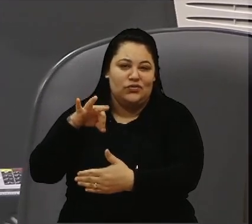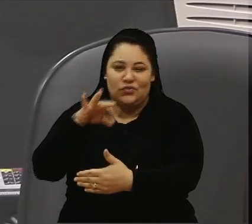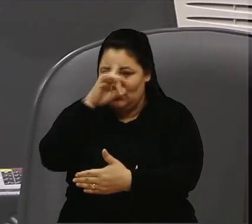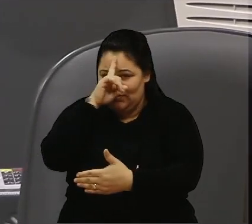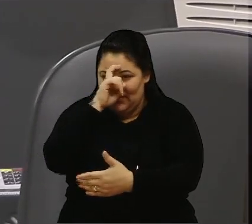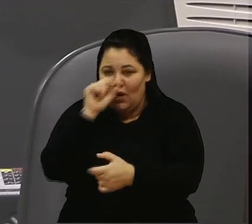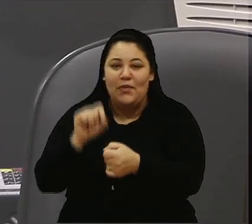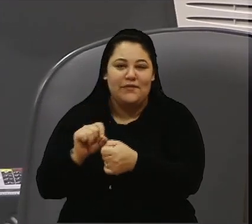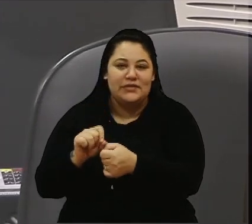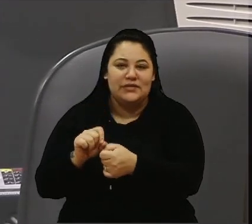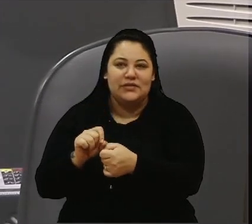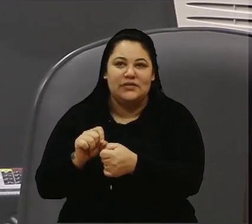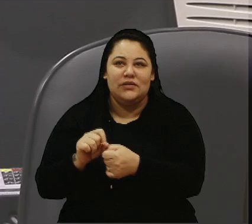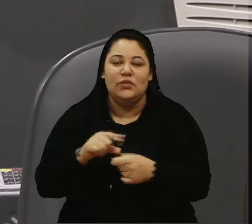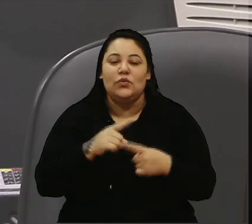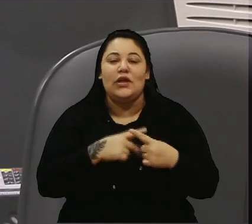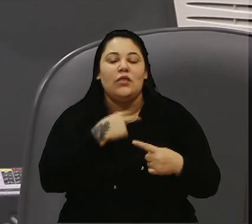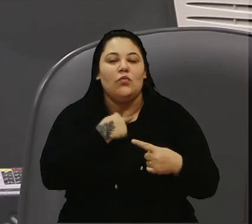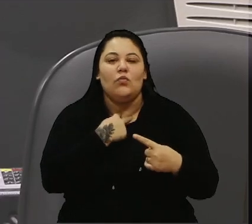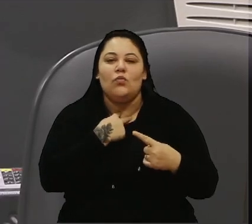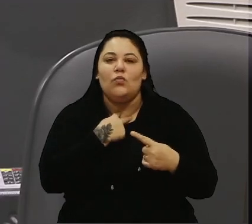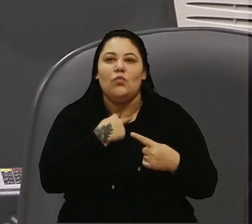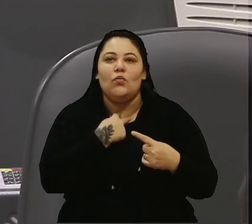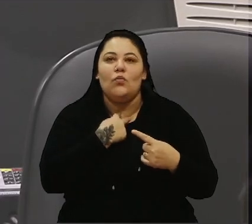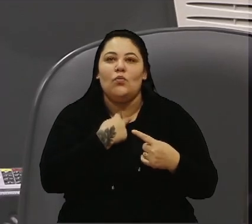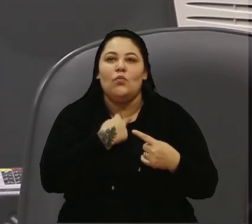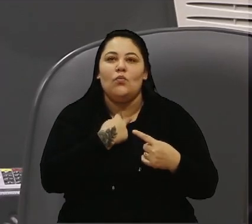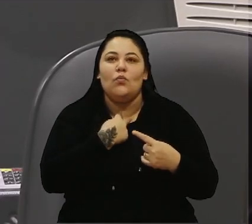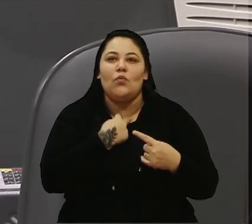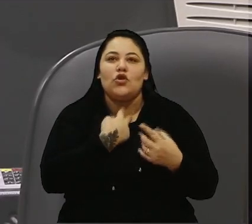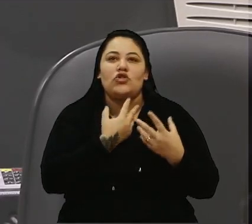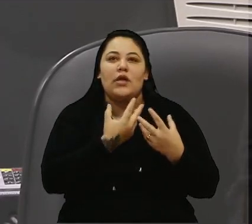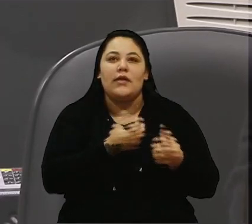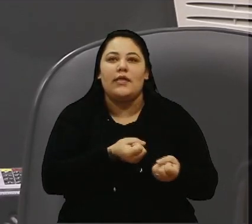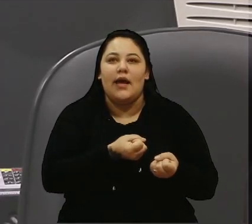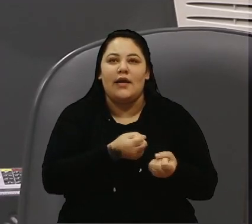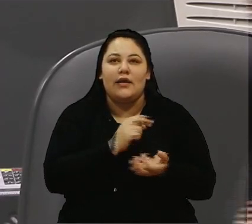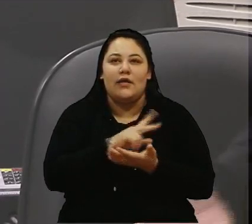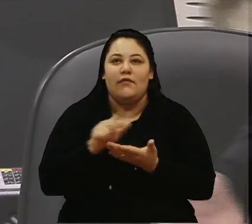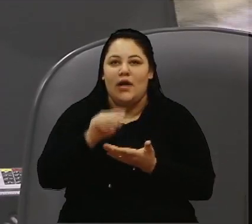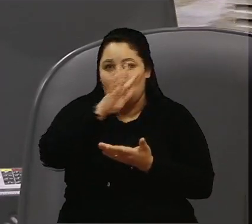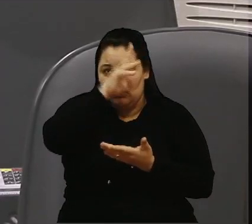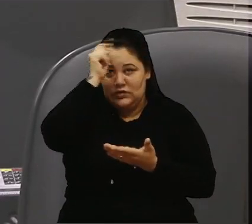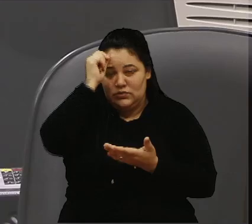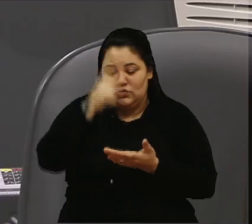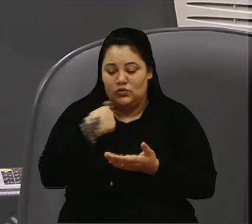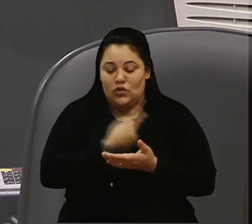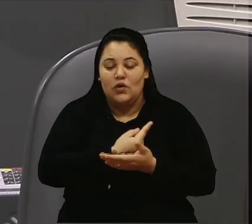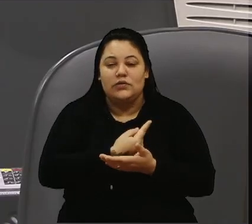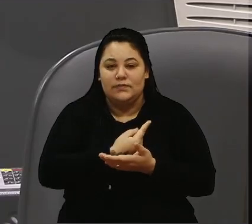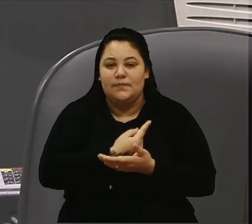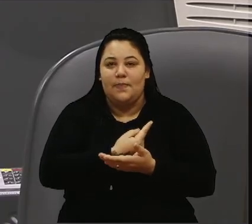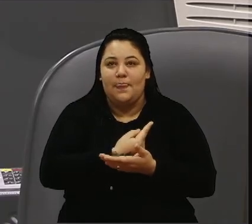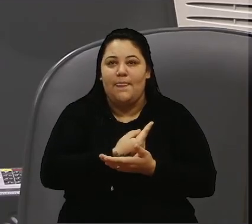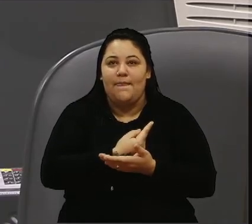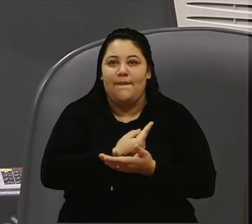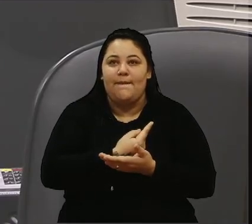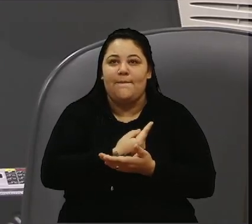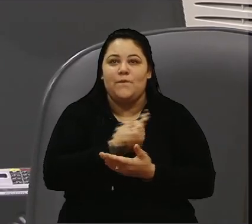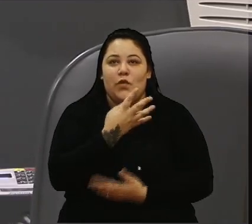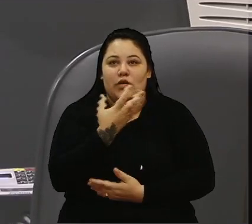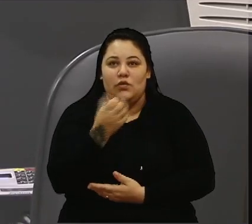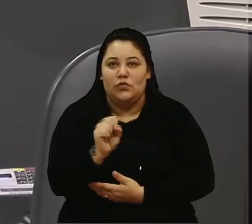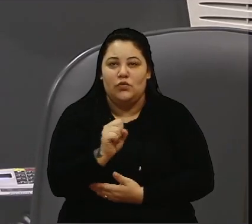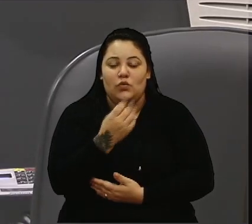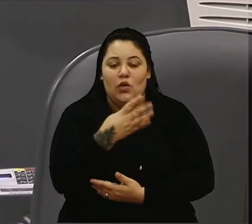consórcio. Porque é inadmissível que diversos municípios, são 48, nós 49, usem da